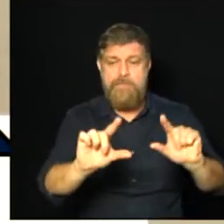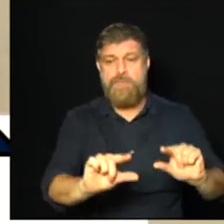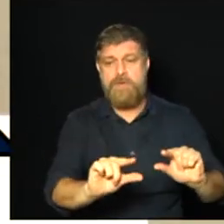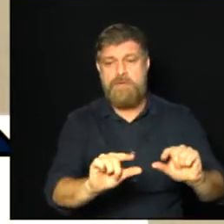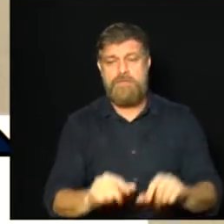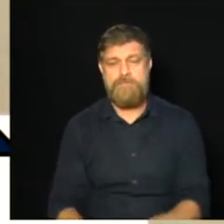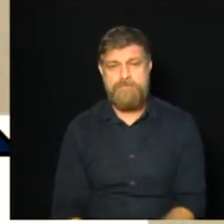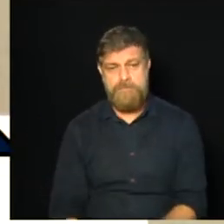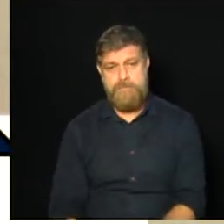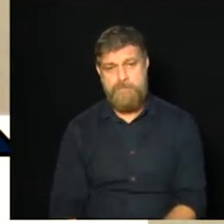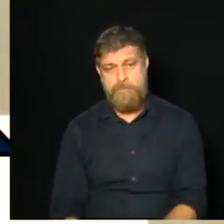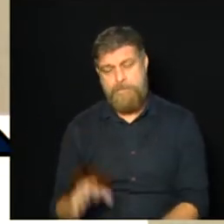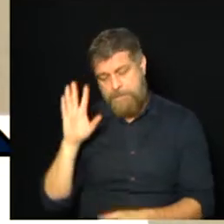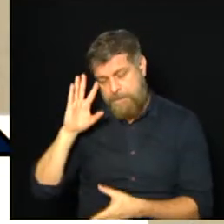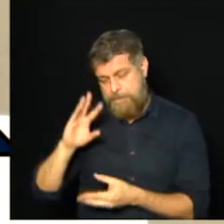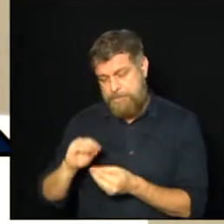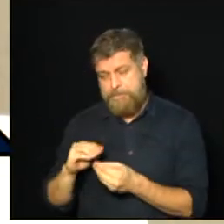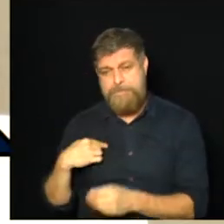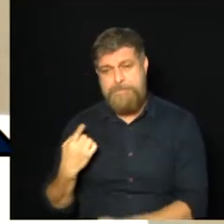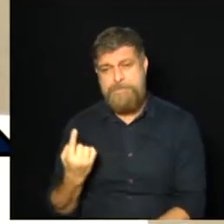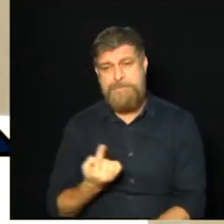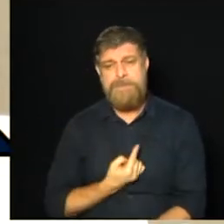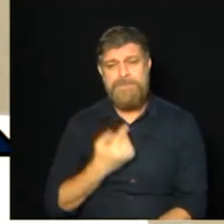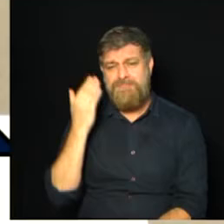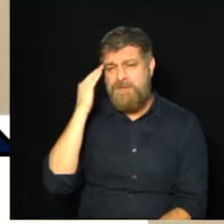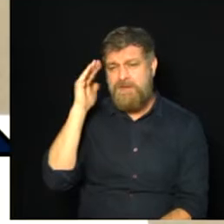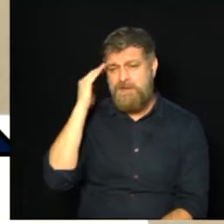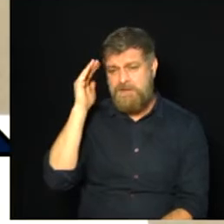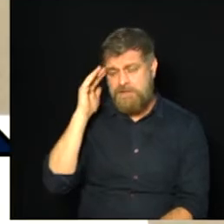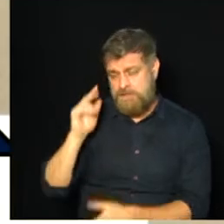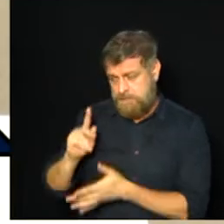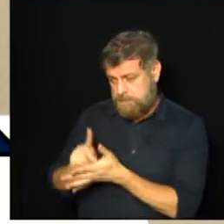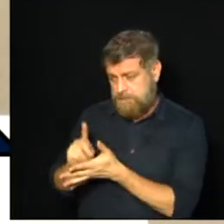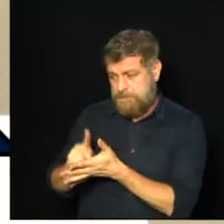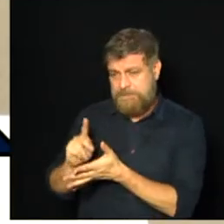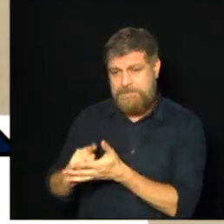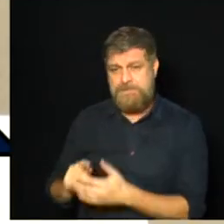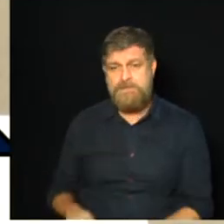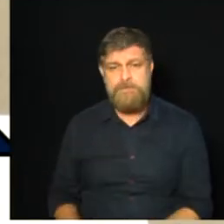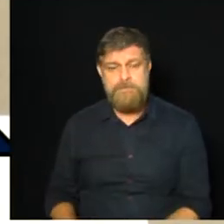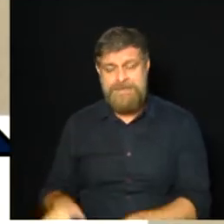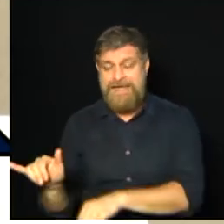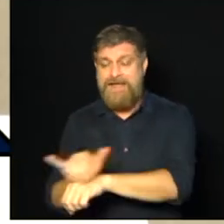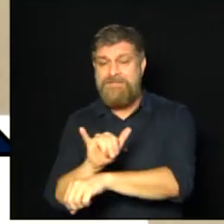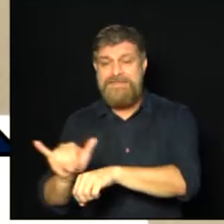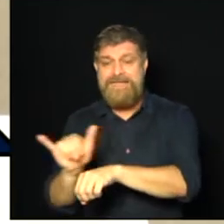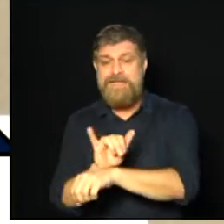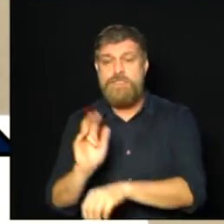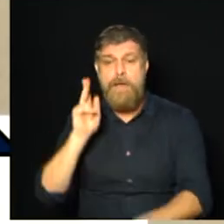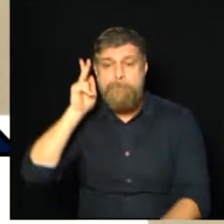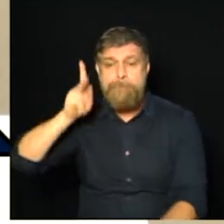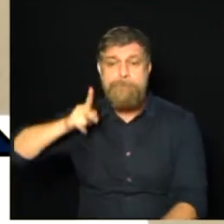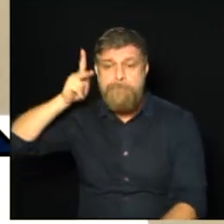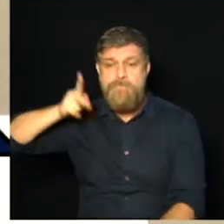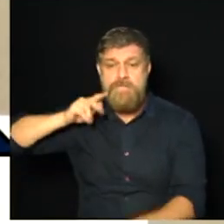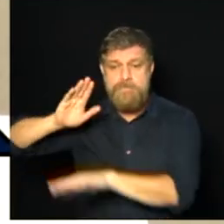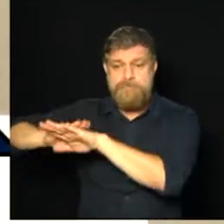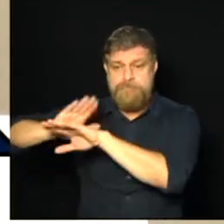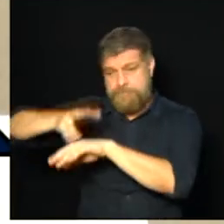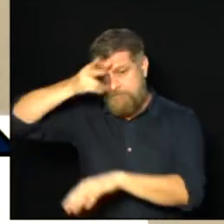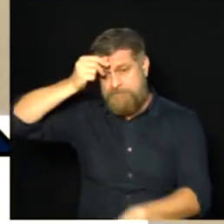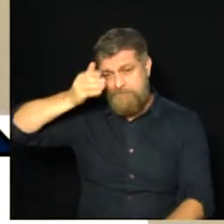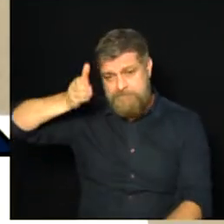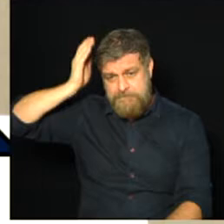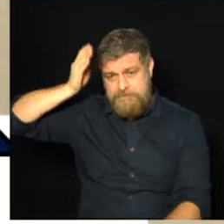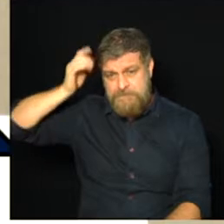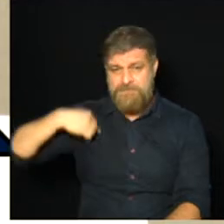Então, enfim, a gente está entendendo aqui que, de fato, é uma opção política, que, na minha avaliação, é uma opção